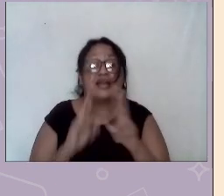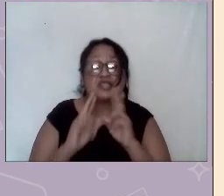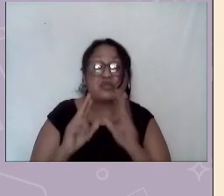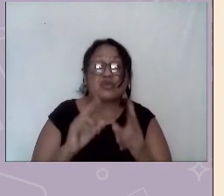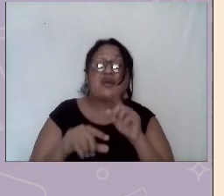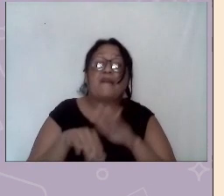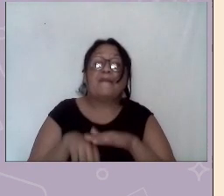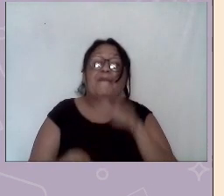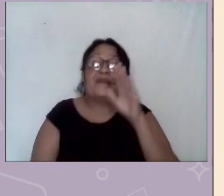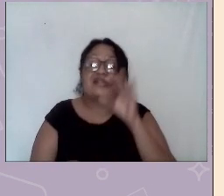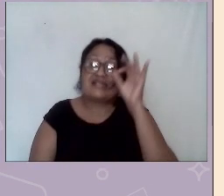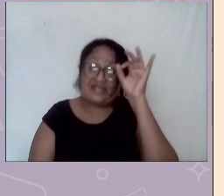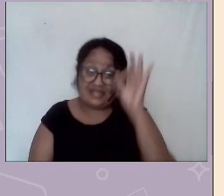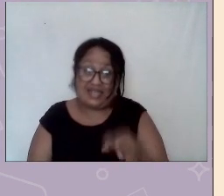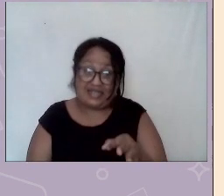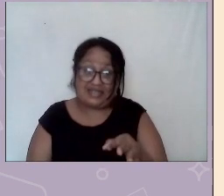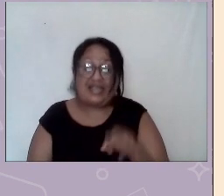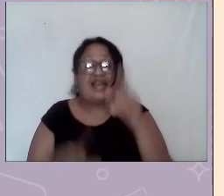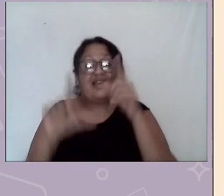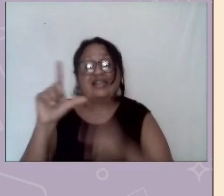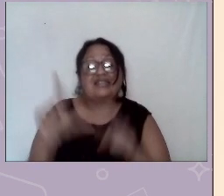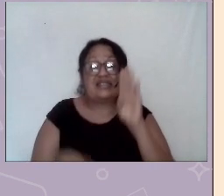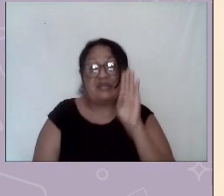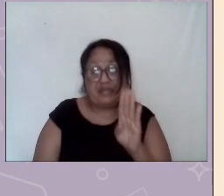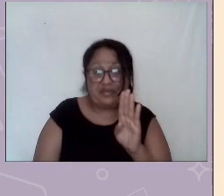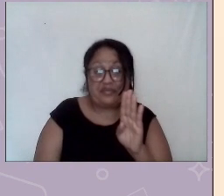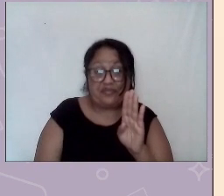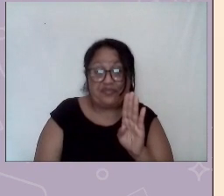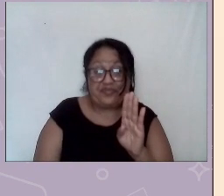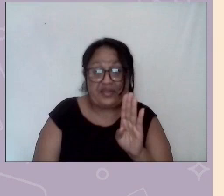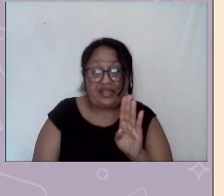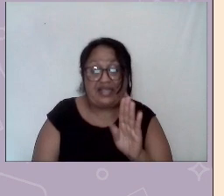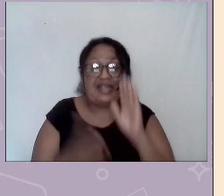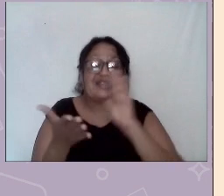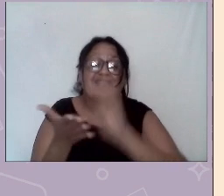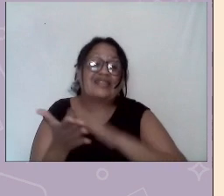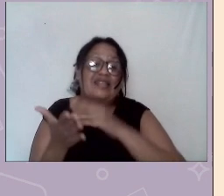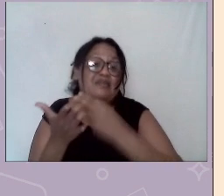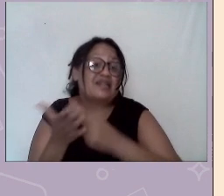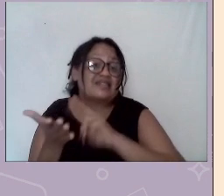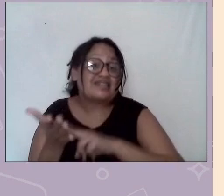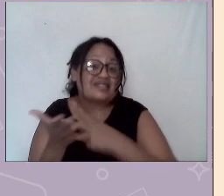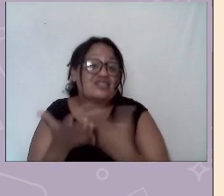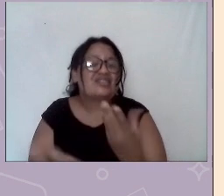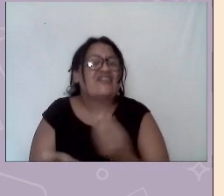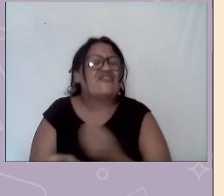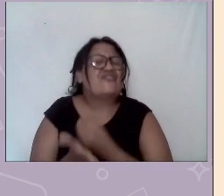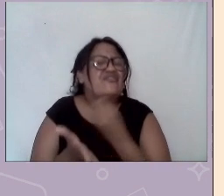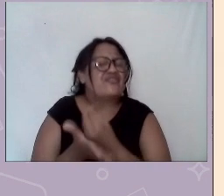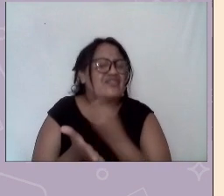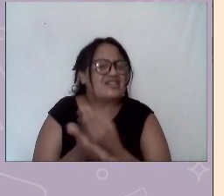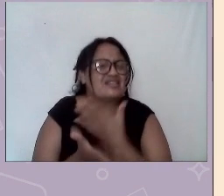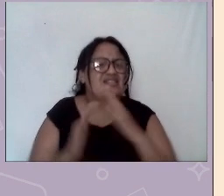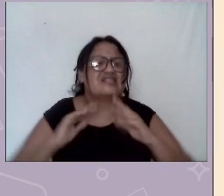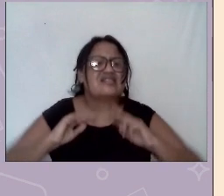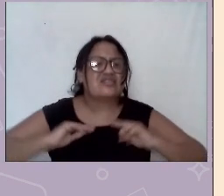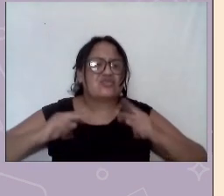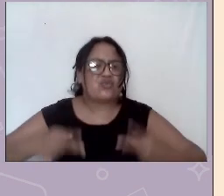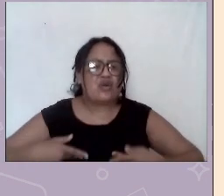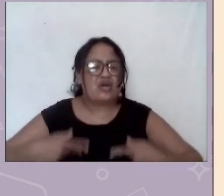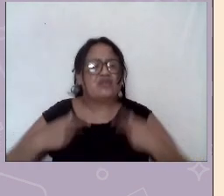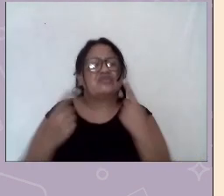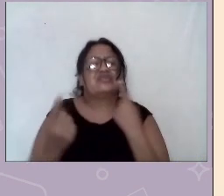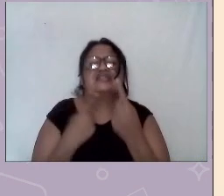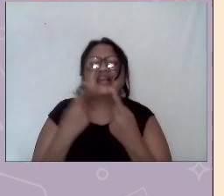né a letra B né através da interpretação das vivências humanas e um constante diálogo